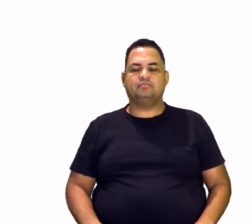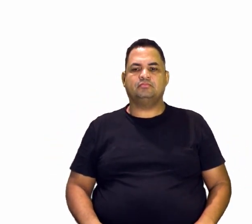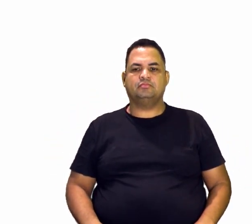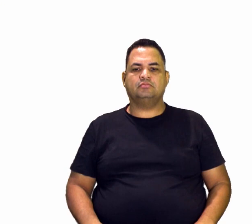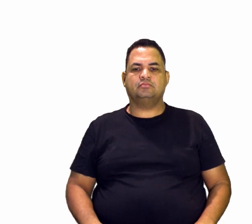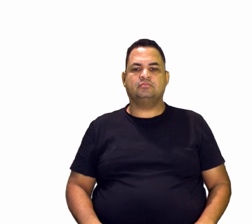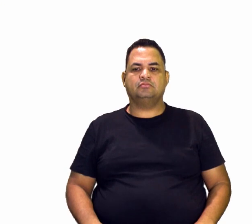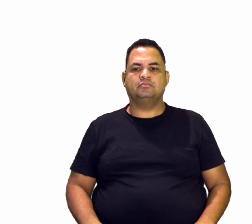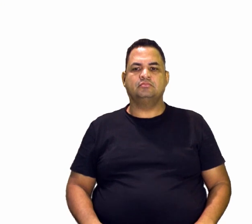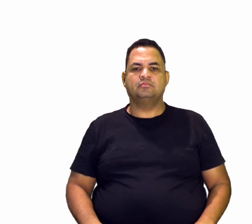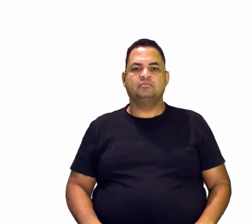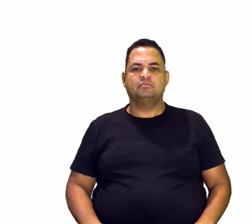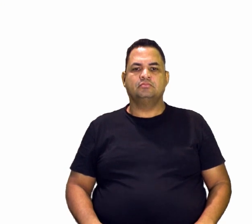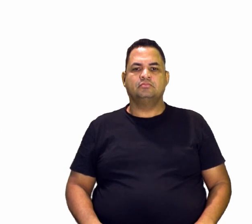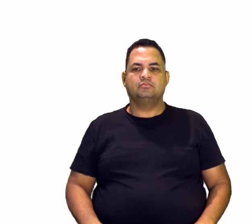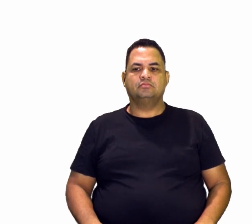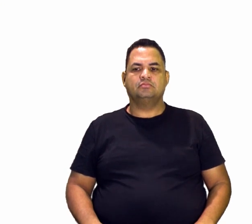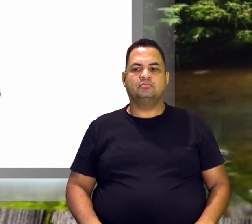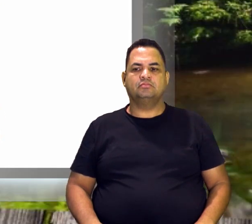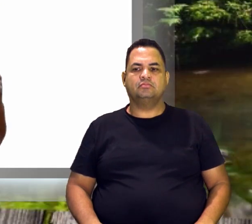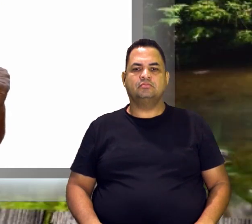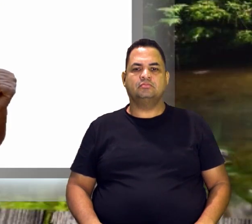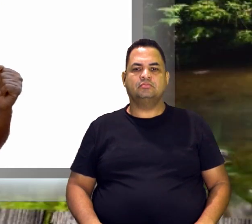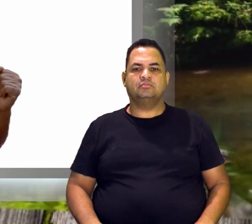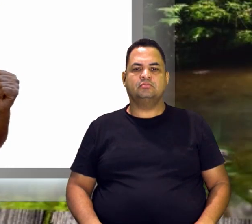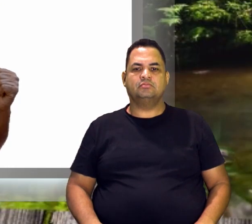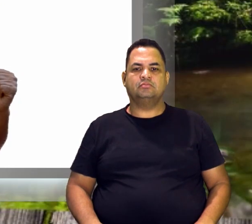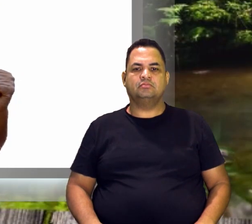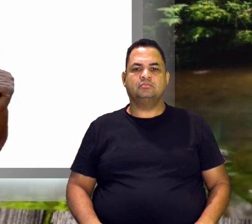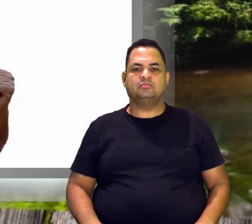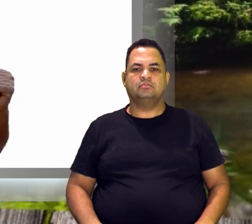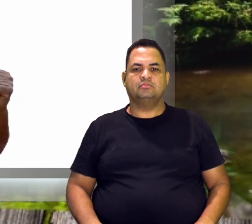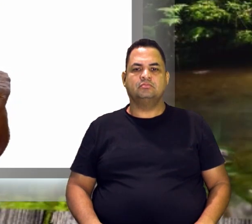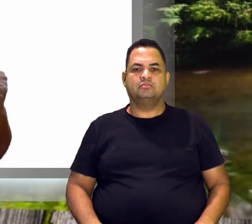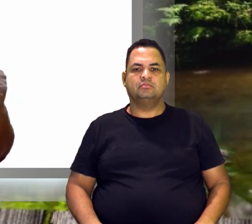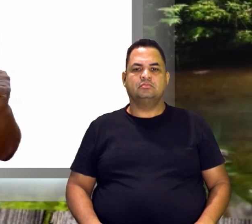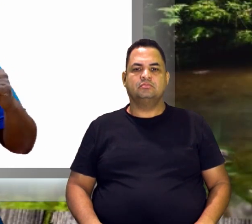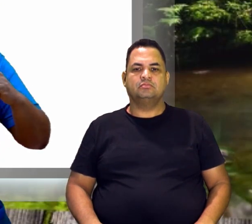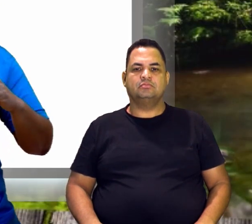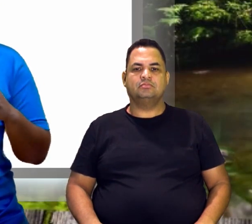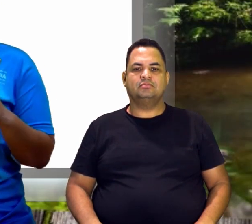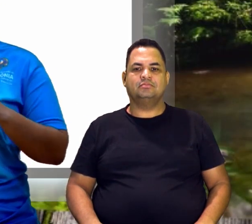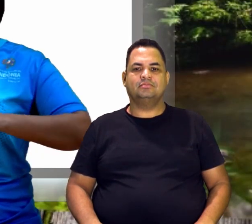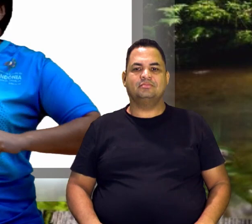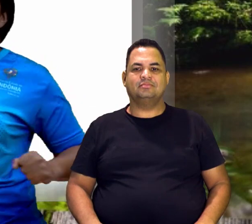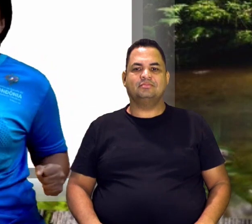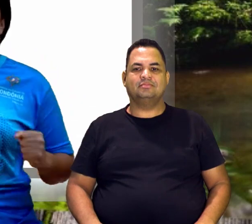prof. Galera, chega aqui. Vem cá, prof. Eita, agora...